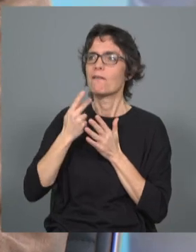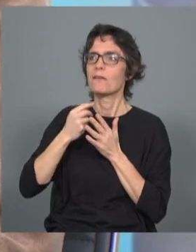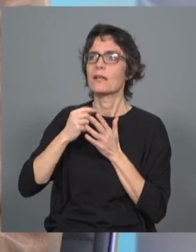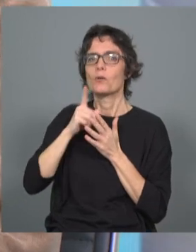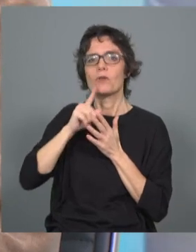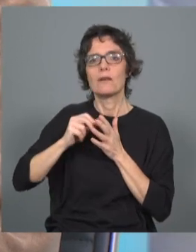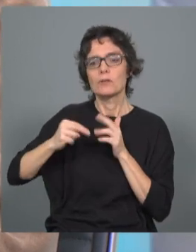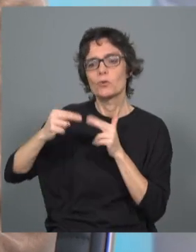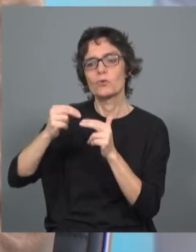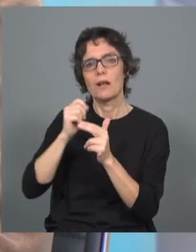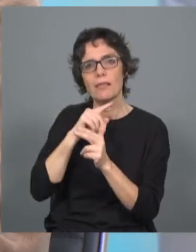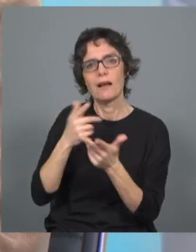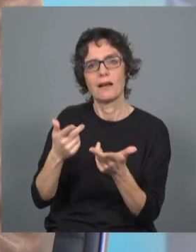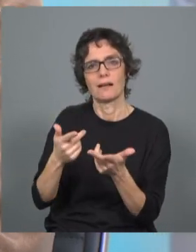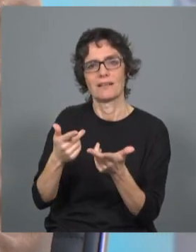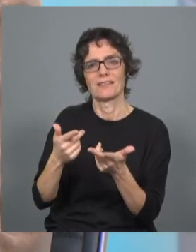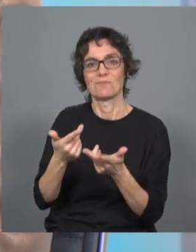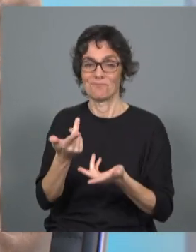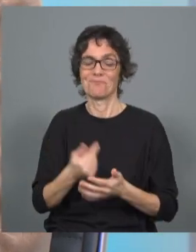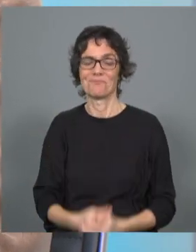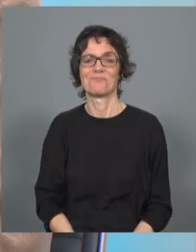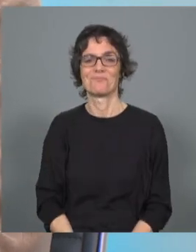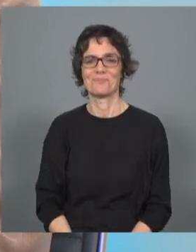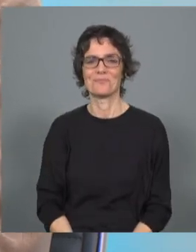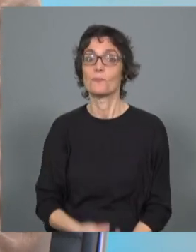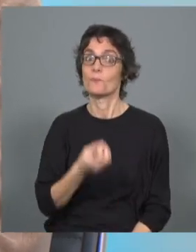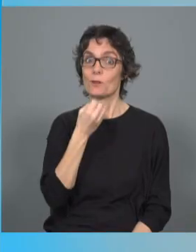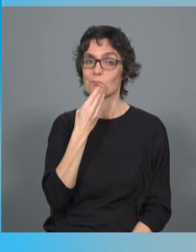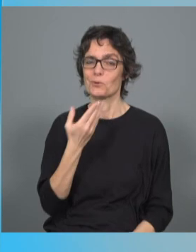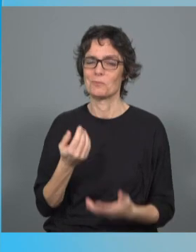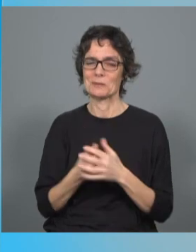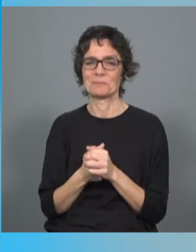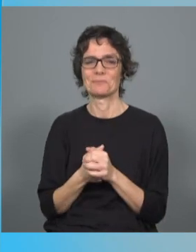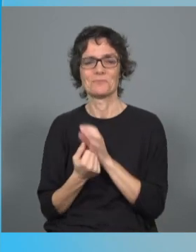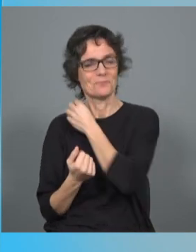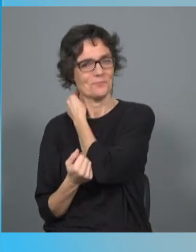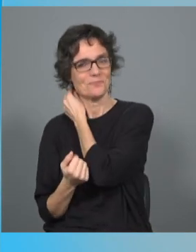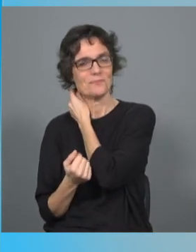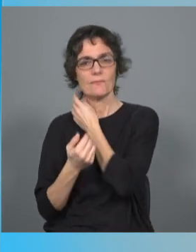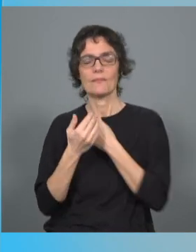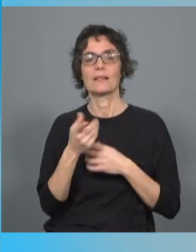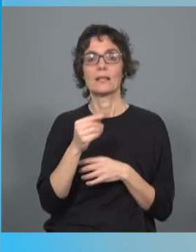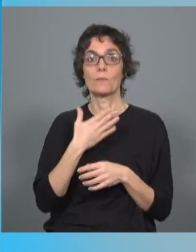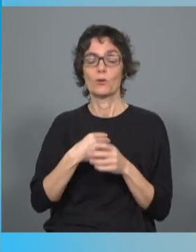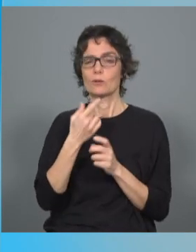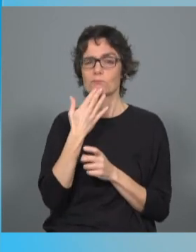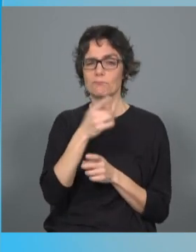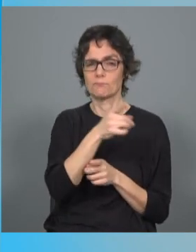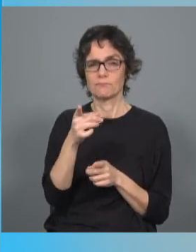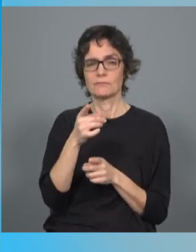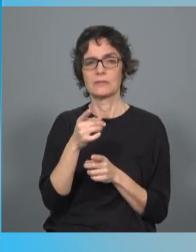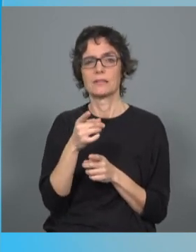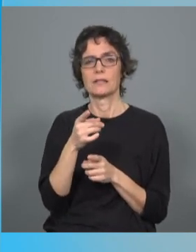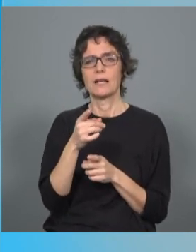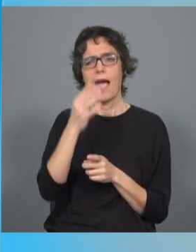que nos é proposto a todos. Muito bem. E pedia-vos ainda para a importância destes testemunhos